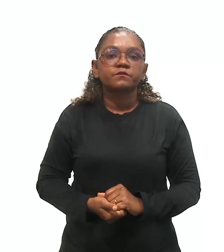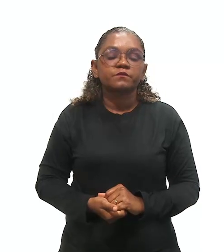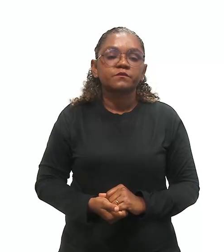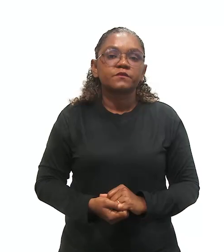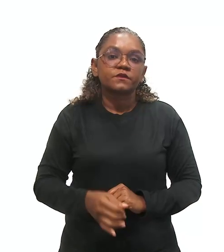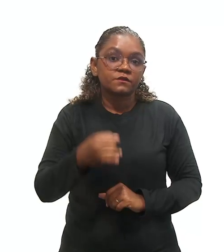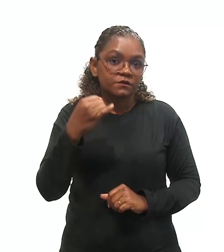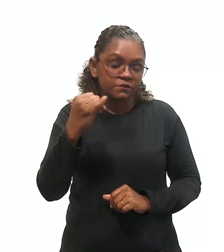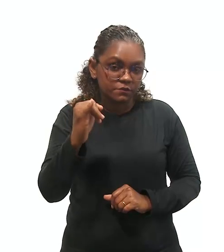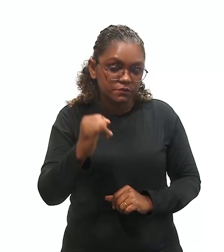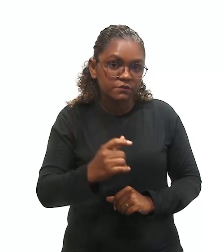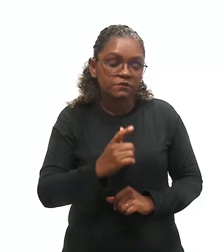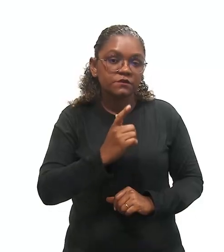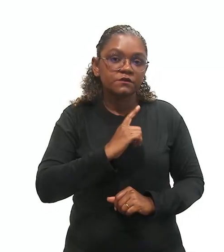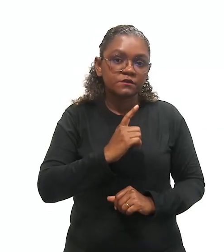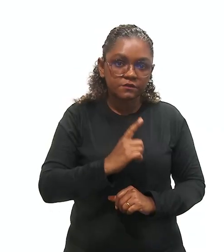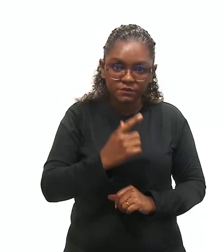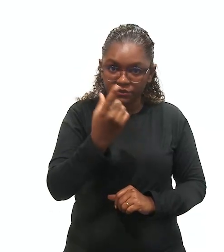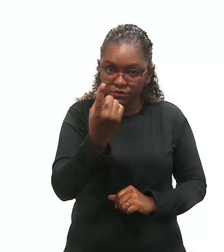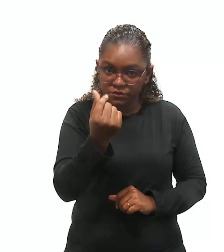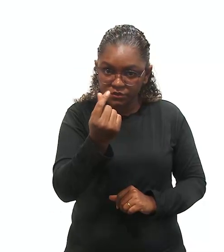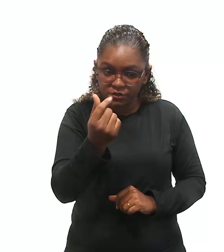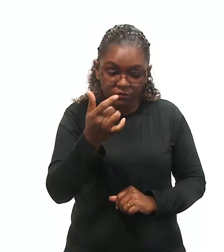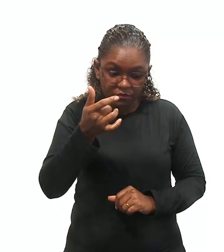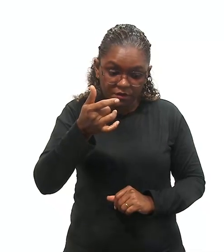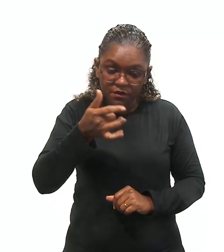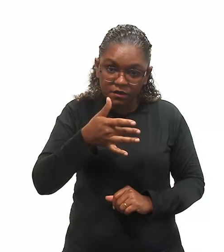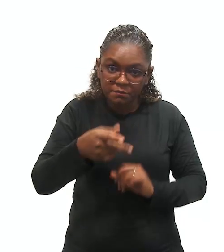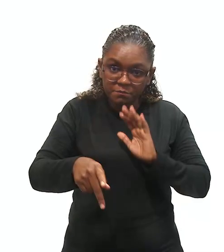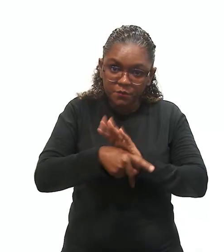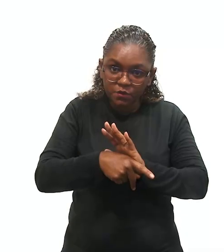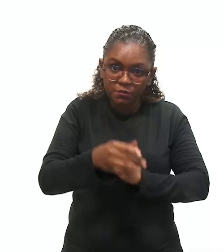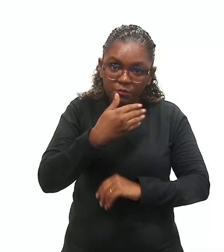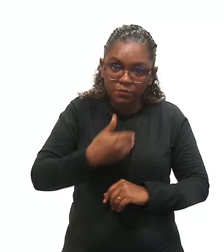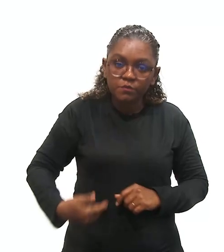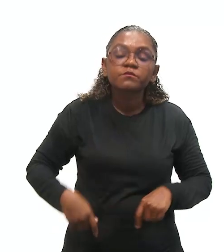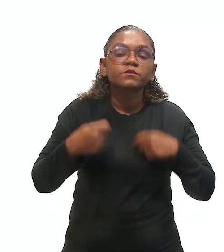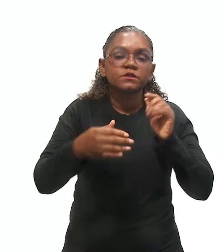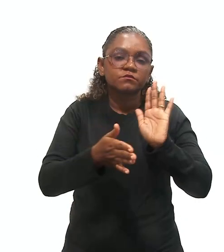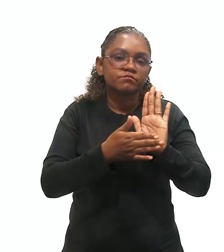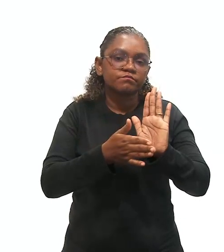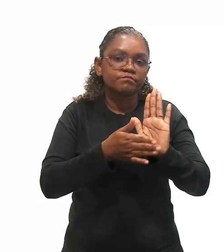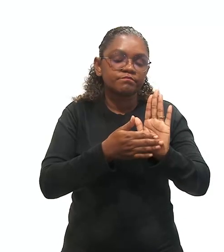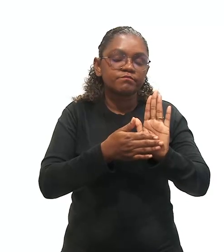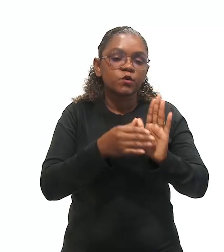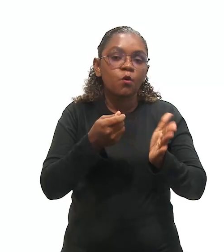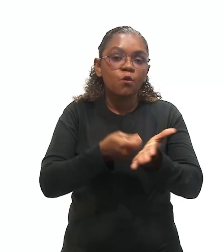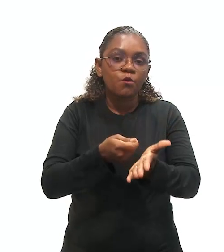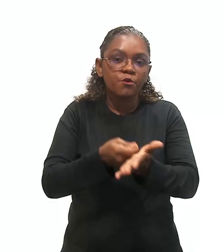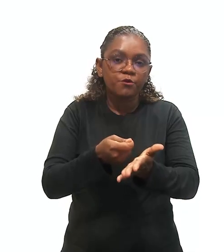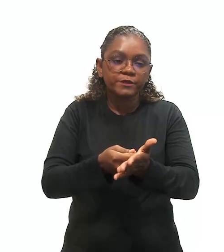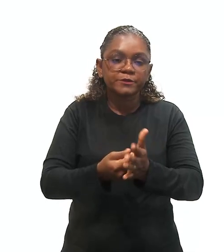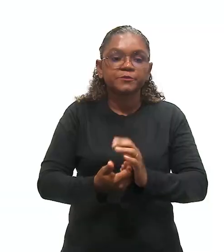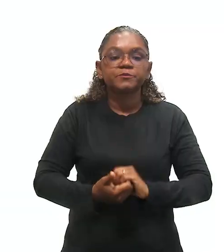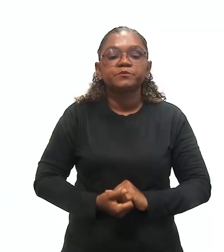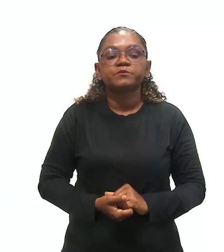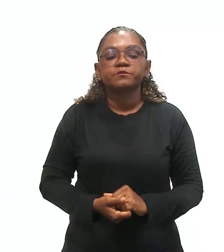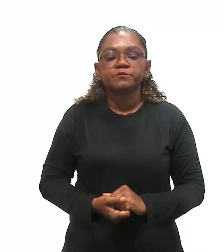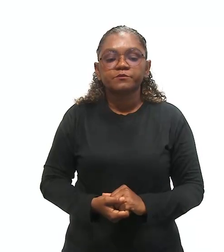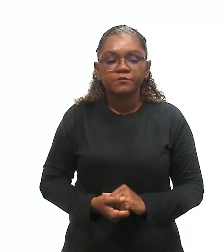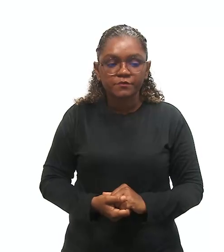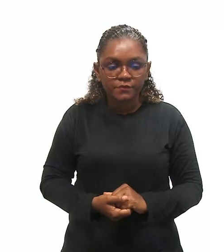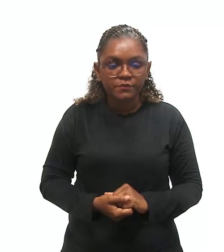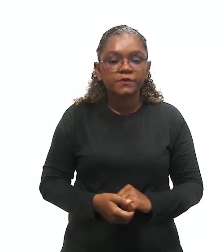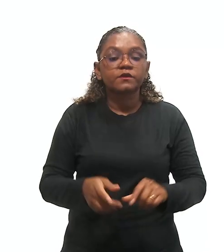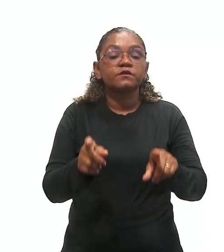dinheiro público, deve haver prestação de contas. Fundos, consórcios públicos